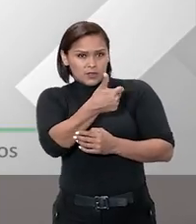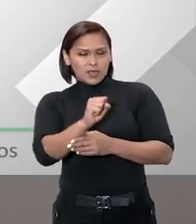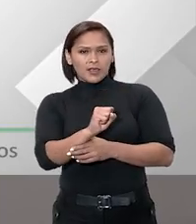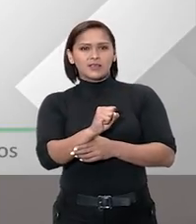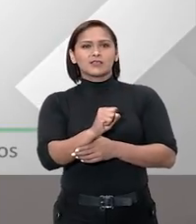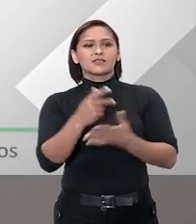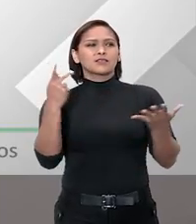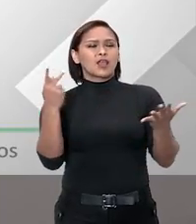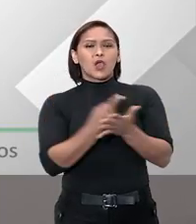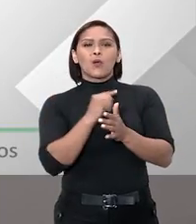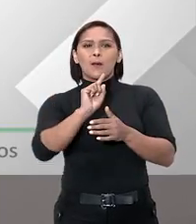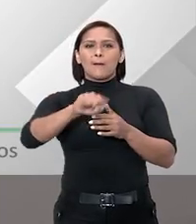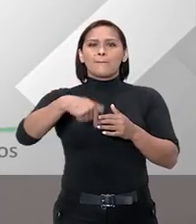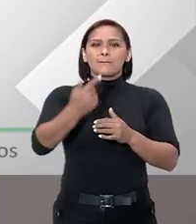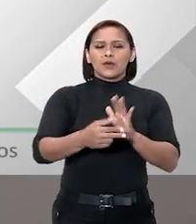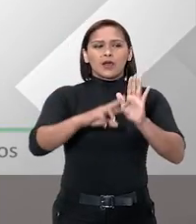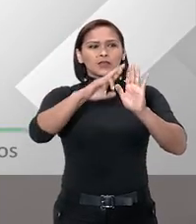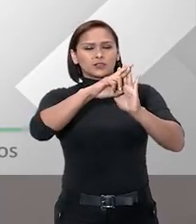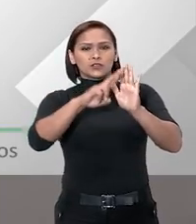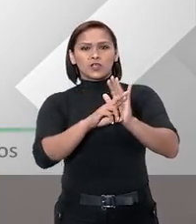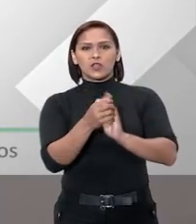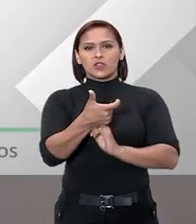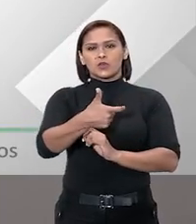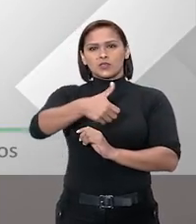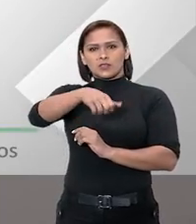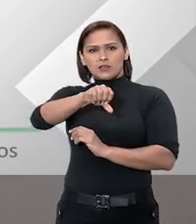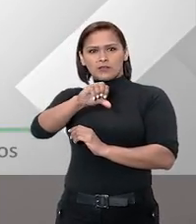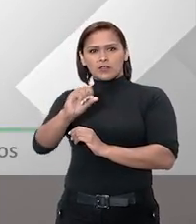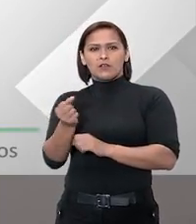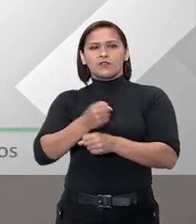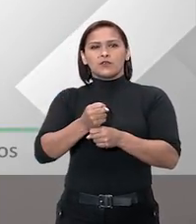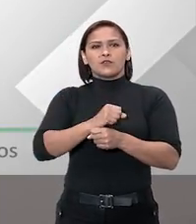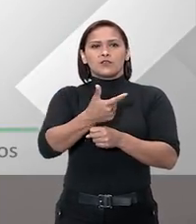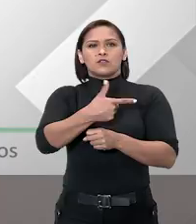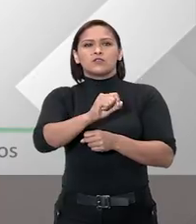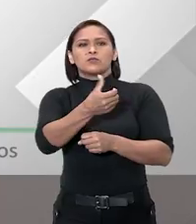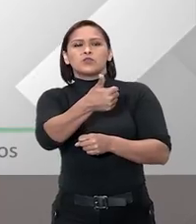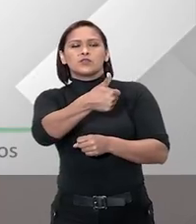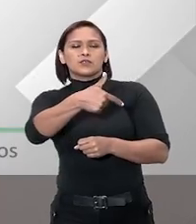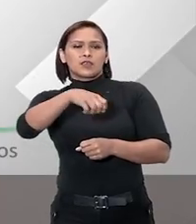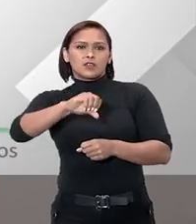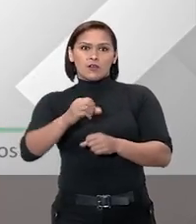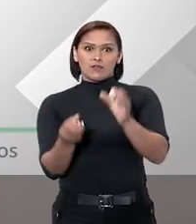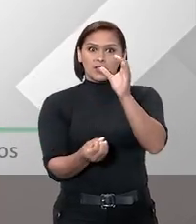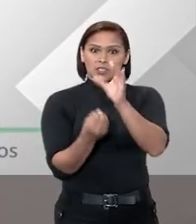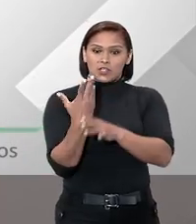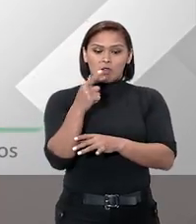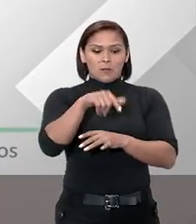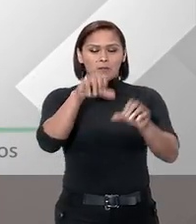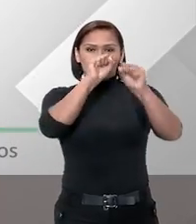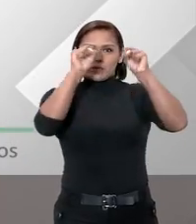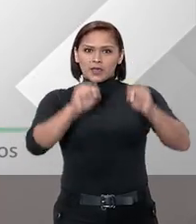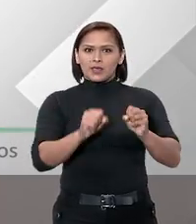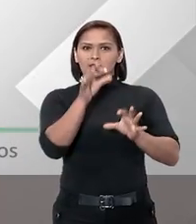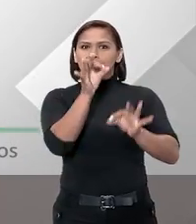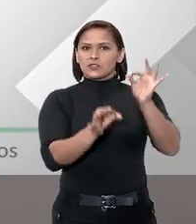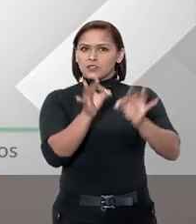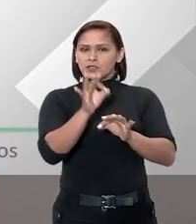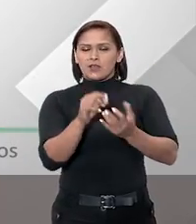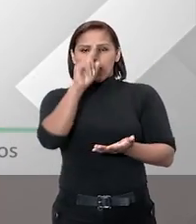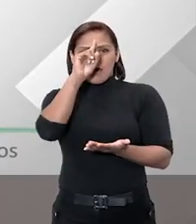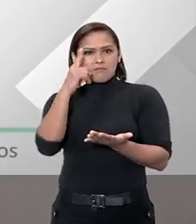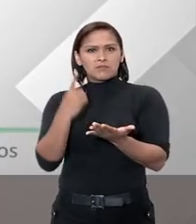foi efetivado após a Resolução 299 de 2019. E aí, então, criou-se para o sistema de justiça